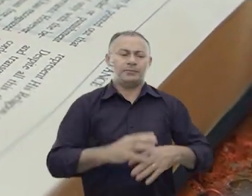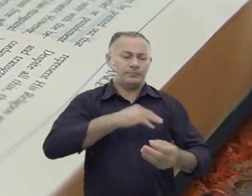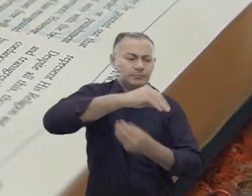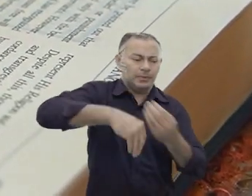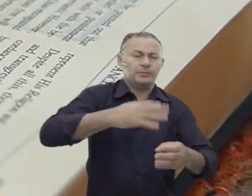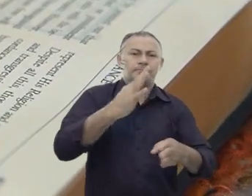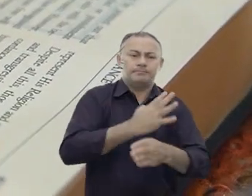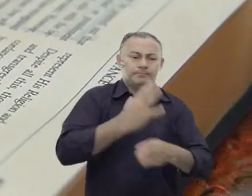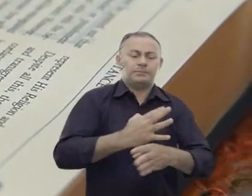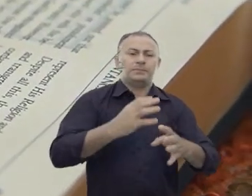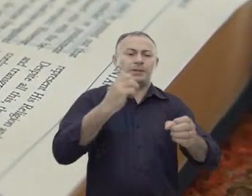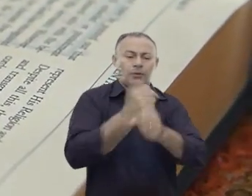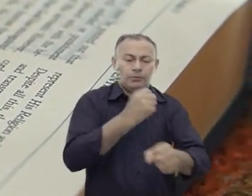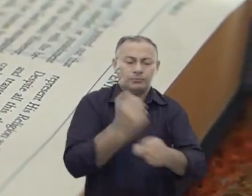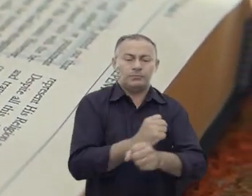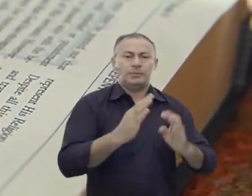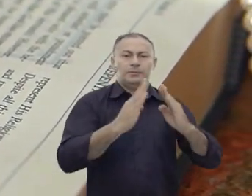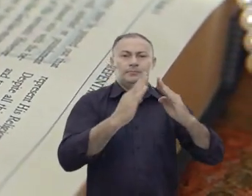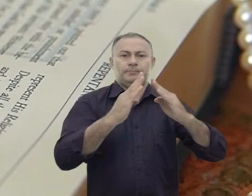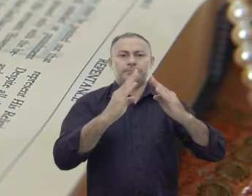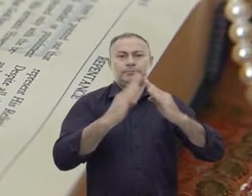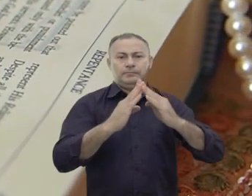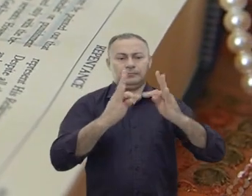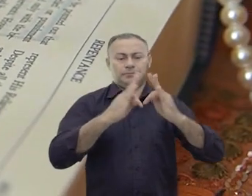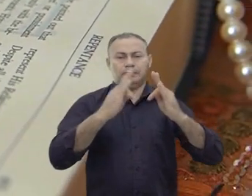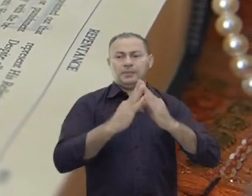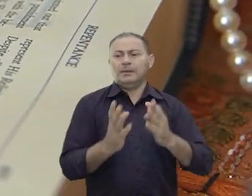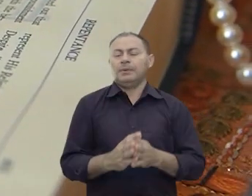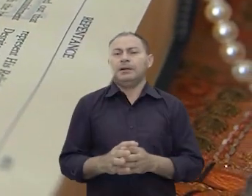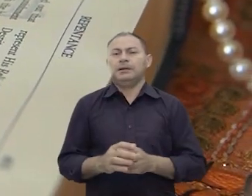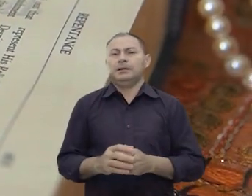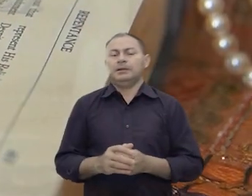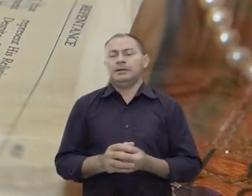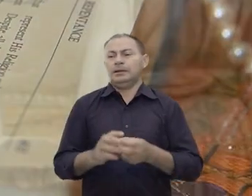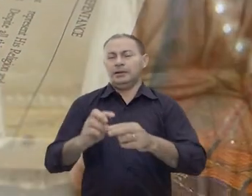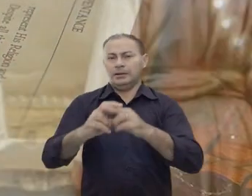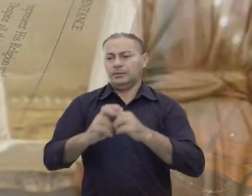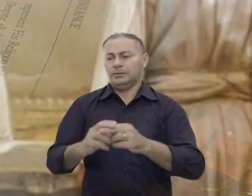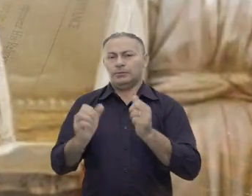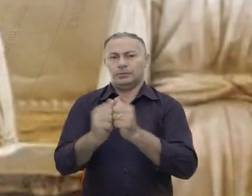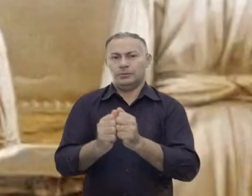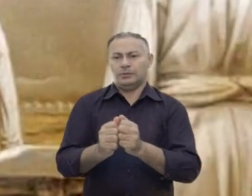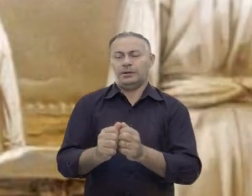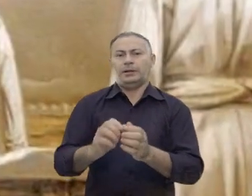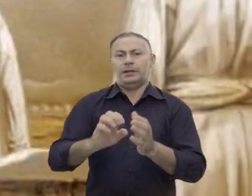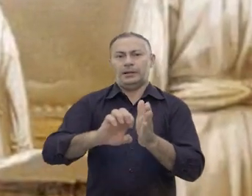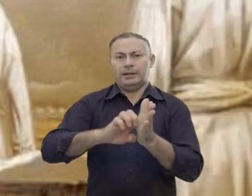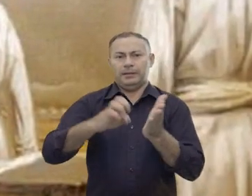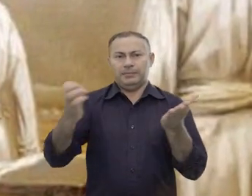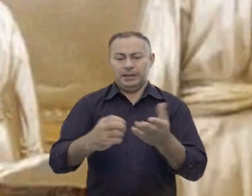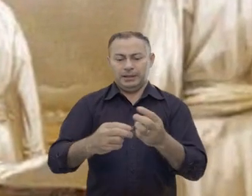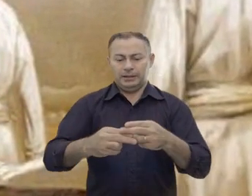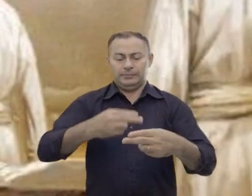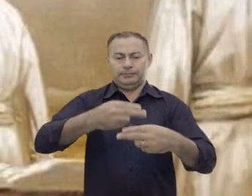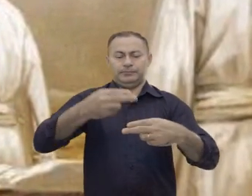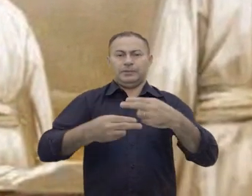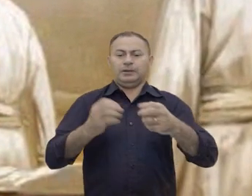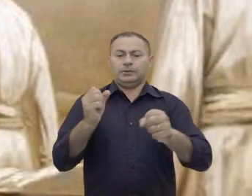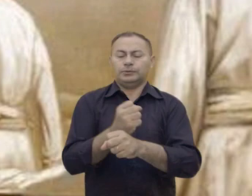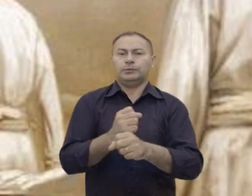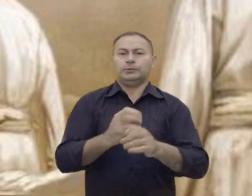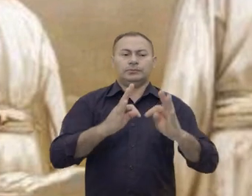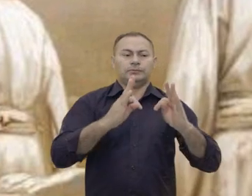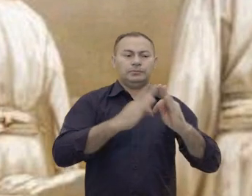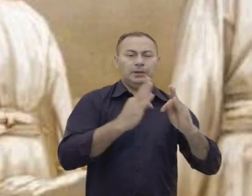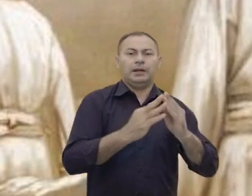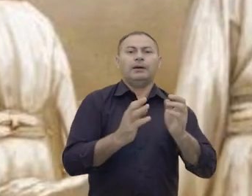do templo. Mas o profeta que estava envolvido na reconstrução dos muros de Jerusalém junto com Neemias